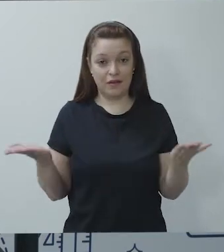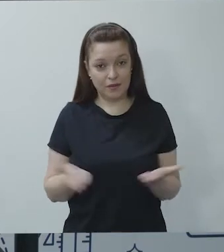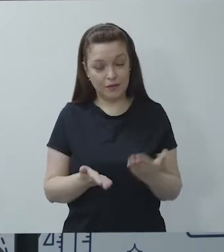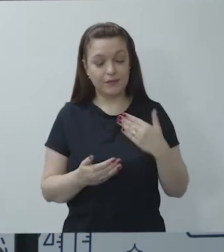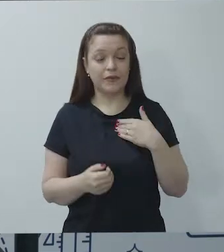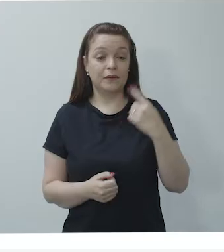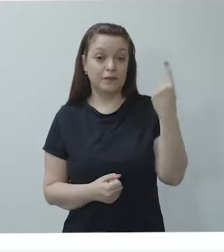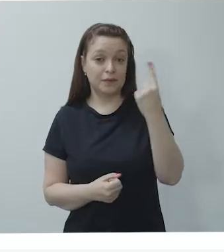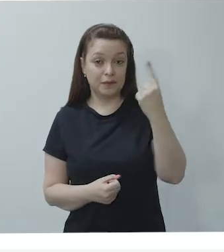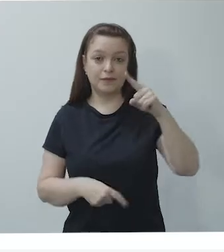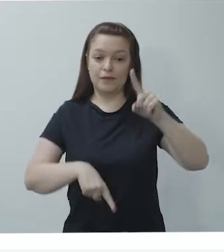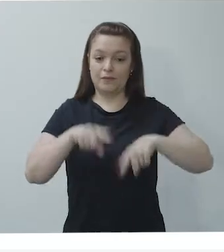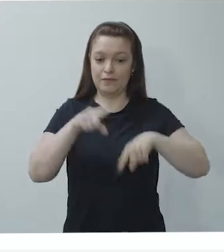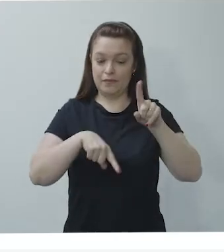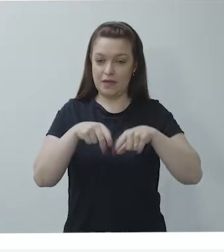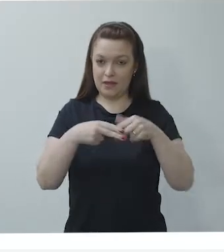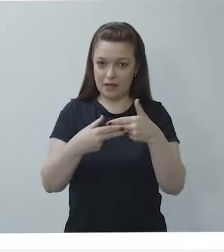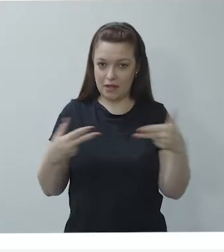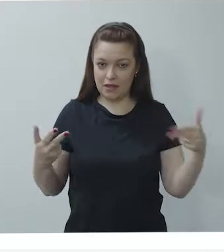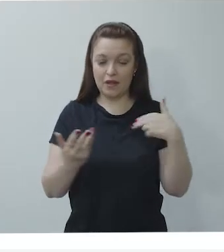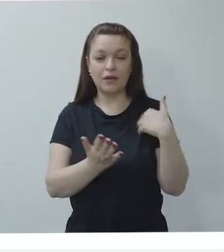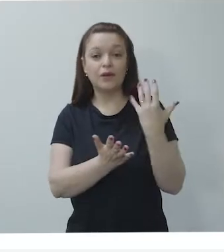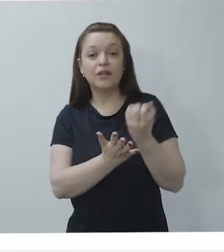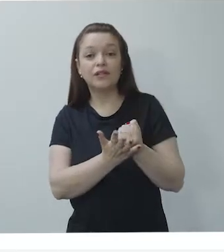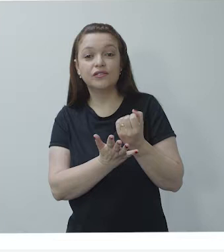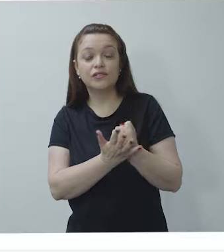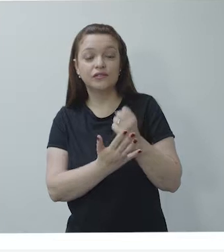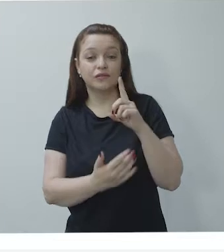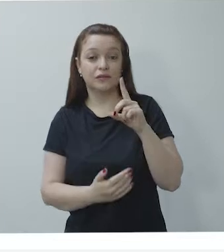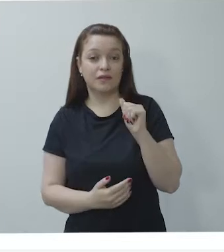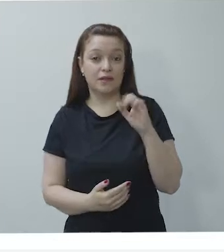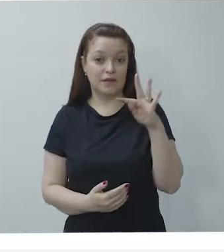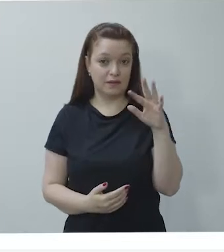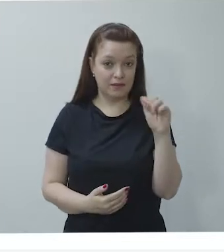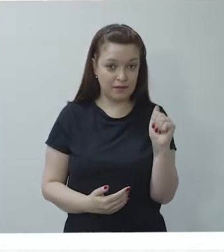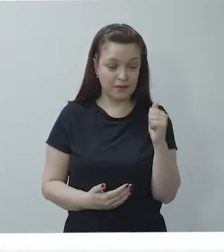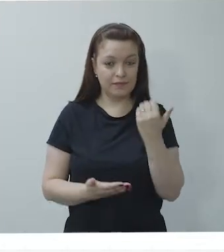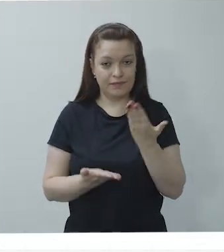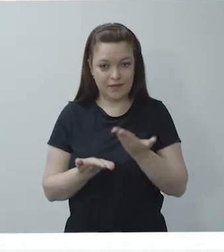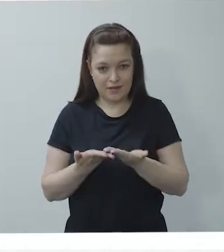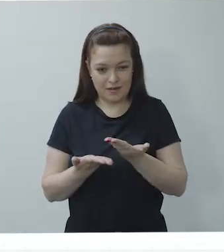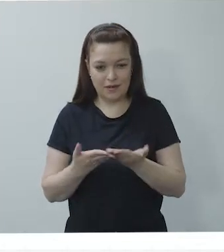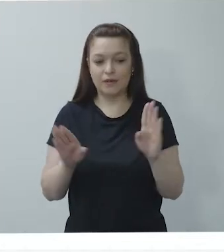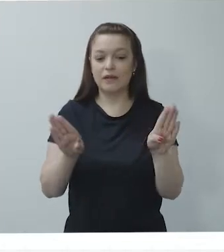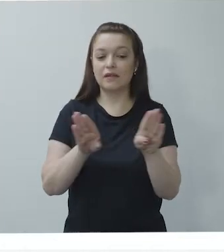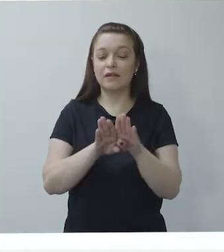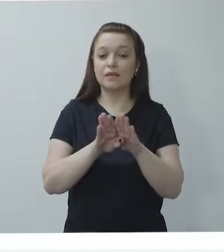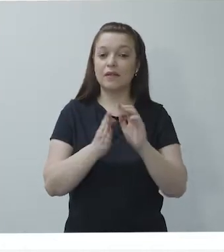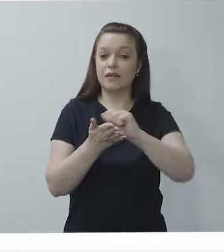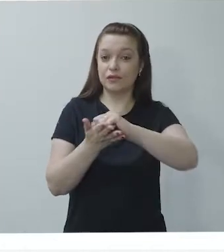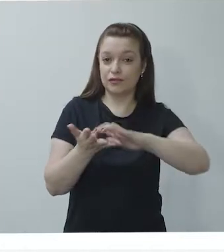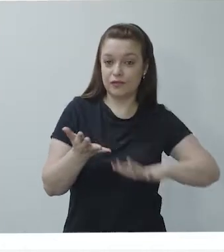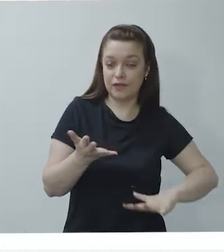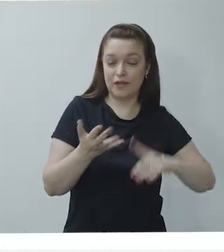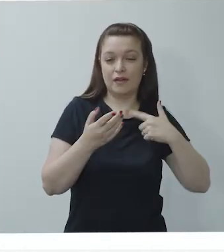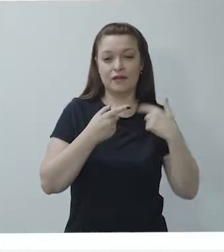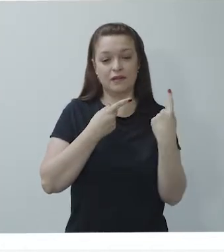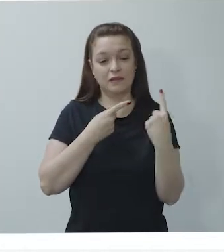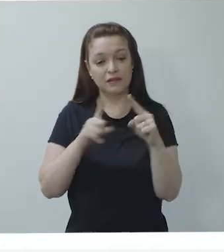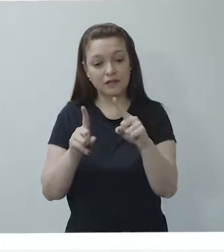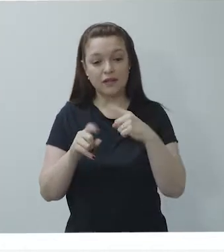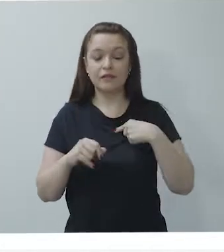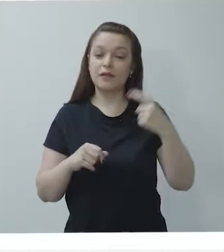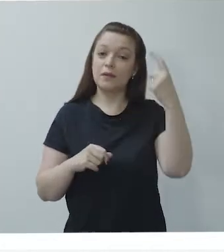aula. Então primeiro teremos a separação dos materiais, o registro da data e aula, as atividades,